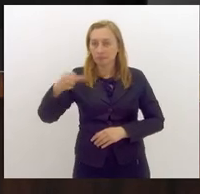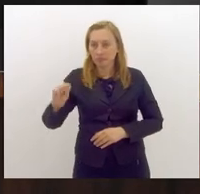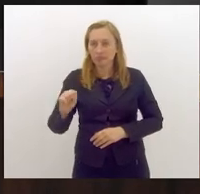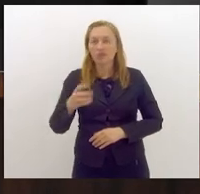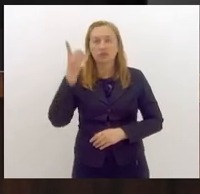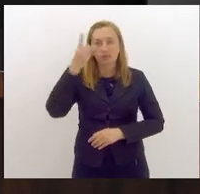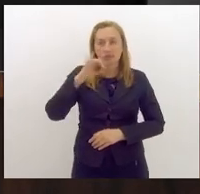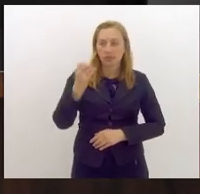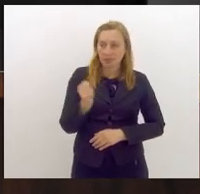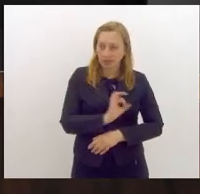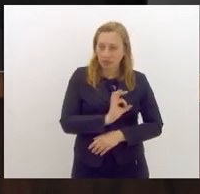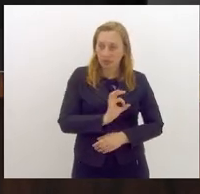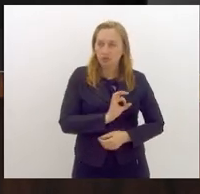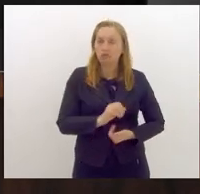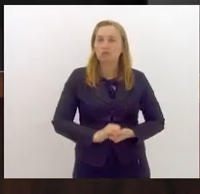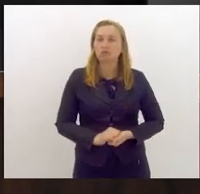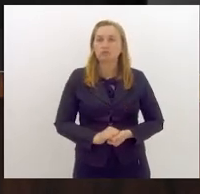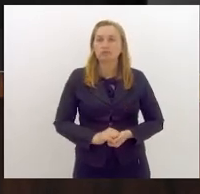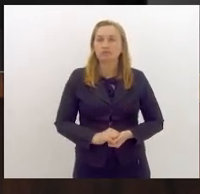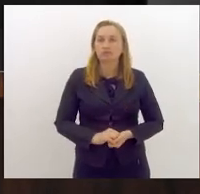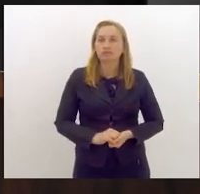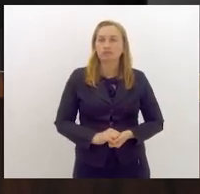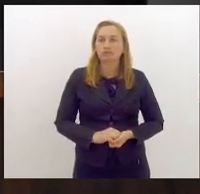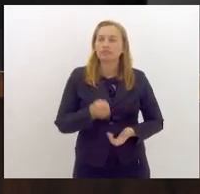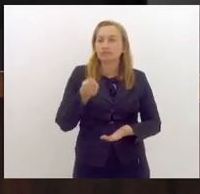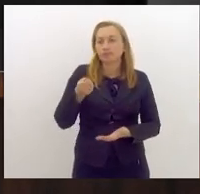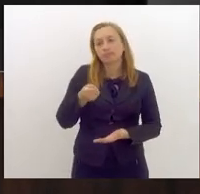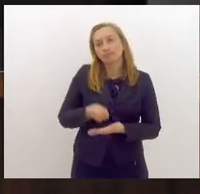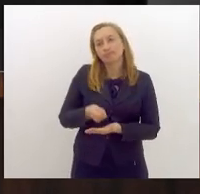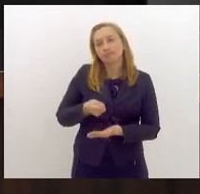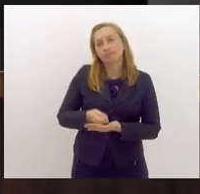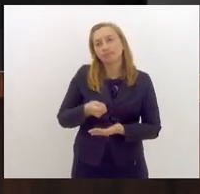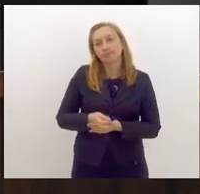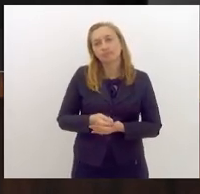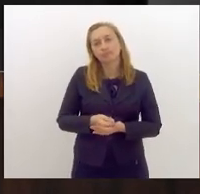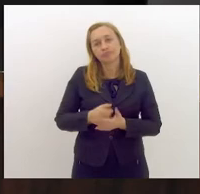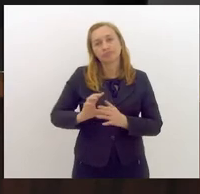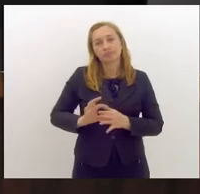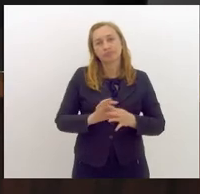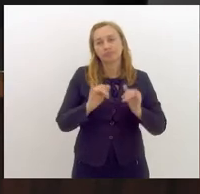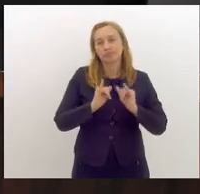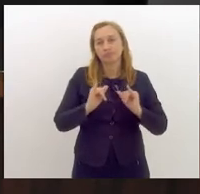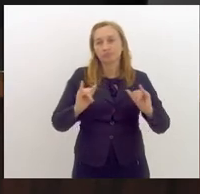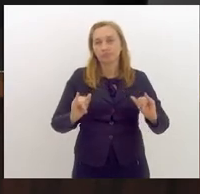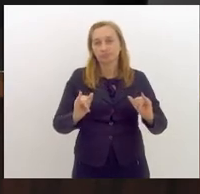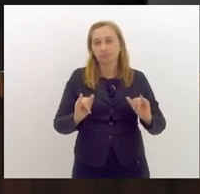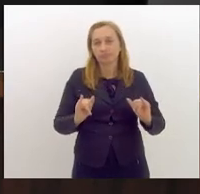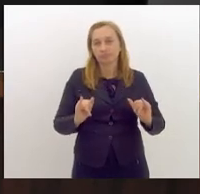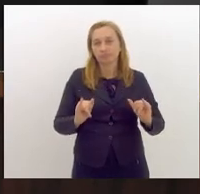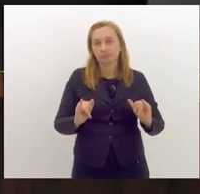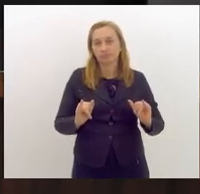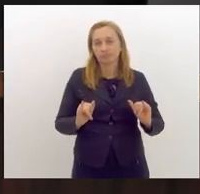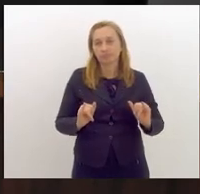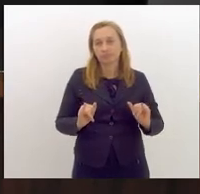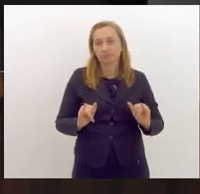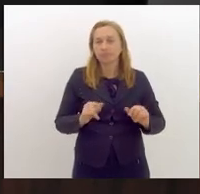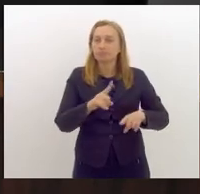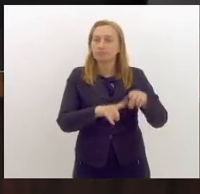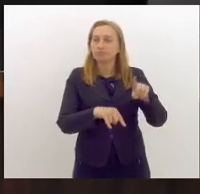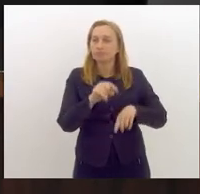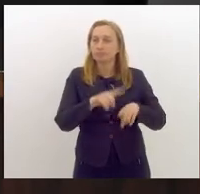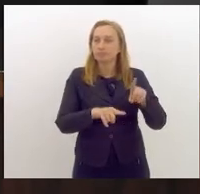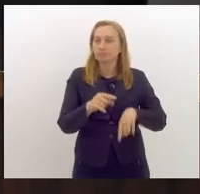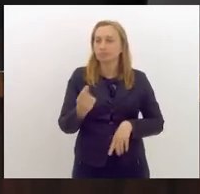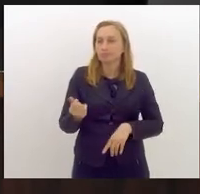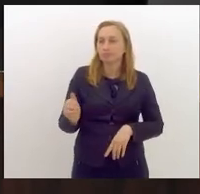deputada Marta Rocha dispõe sobre a obrigatoriedade de fixação de aviso a respeito da condição dos produtos em